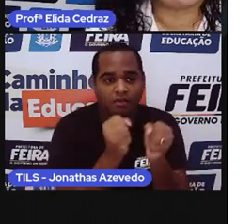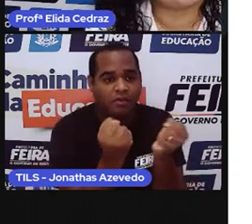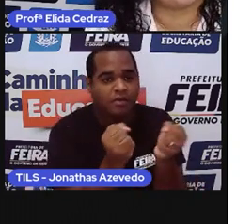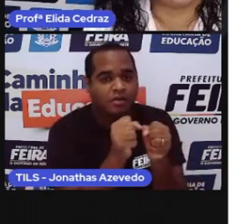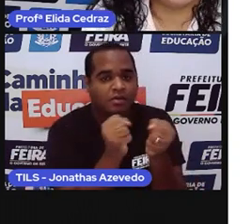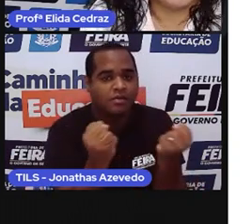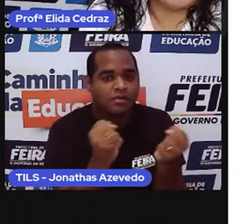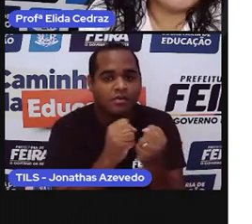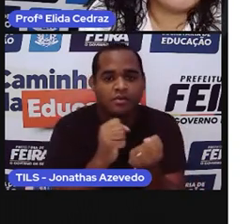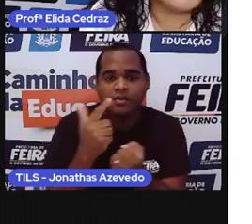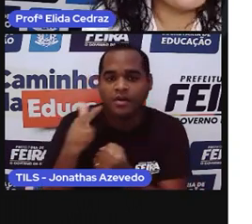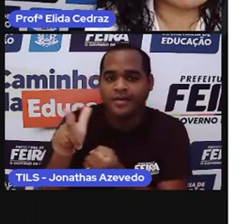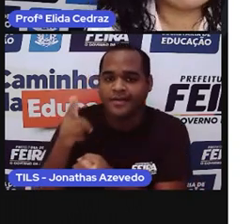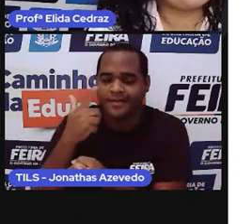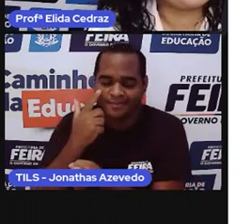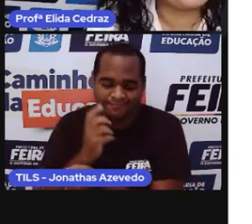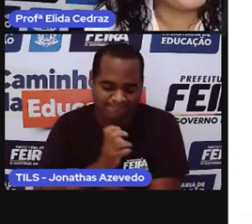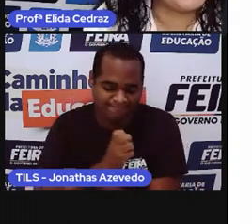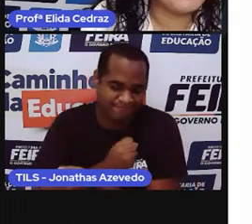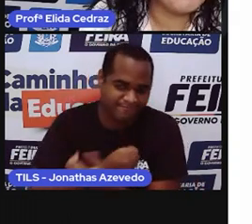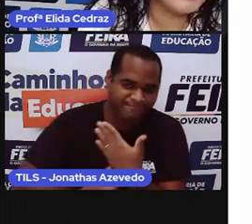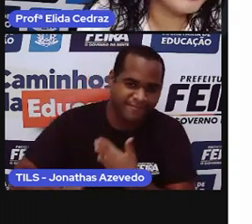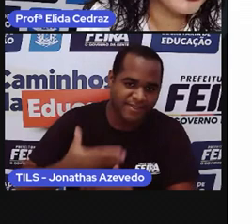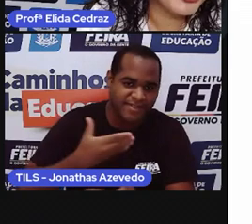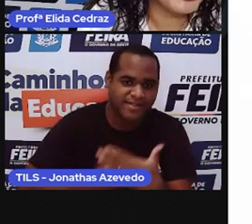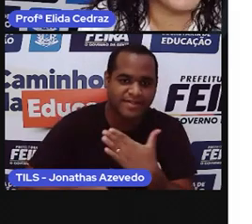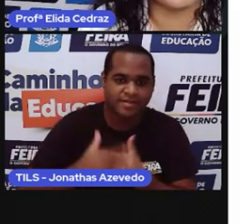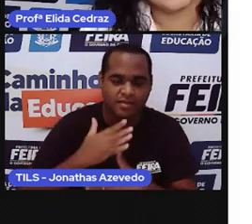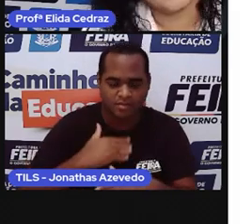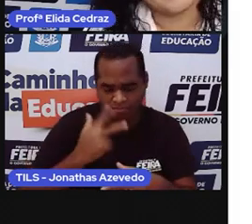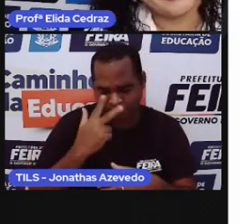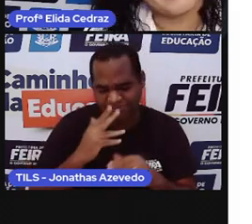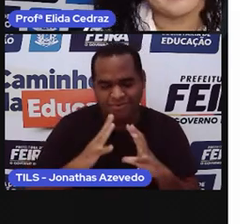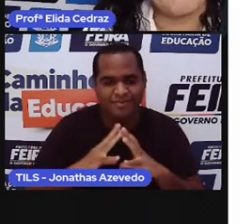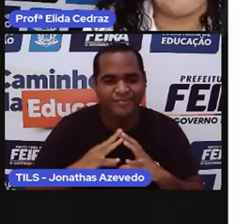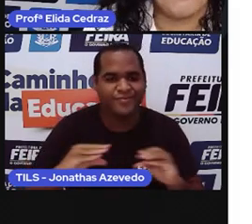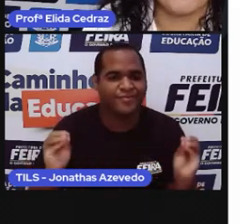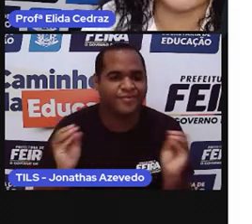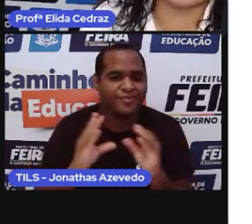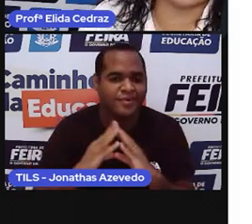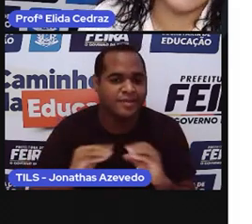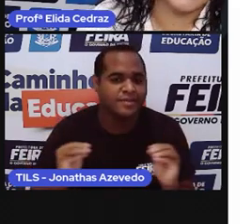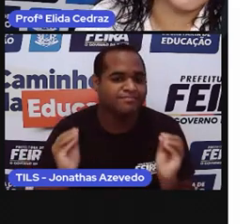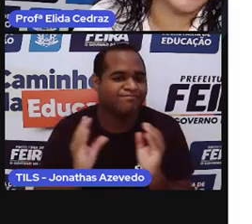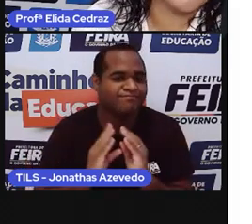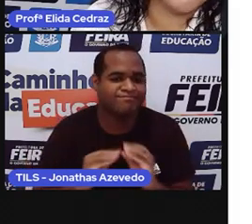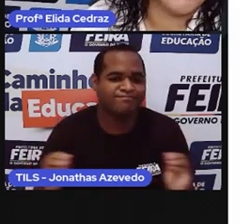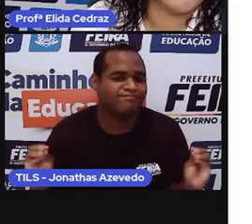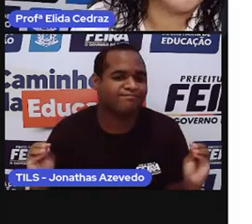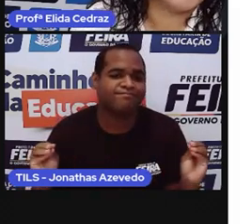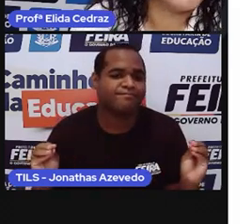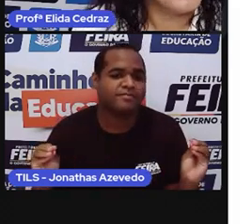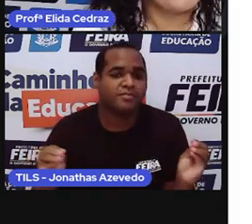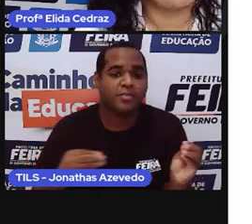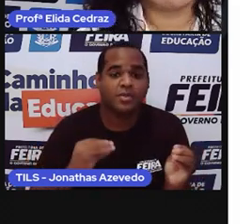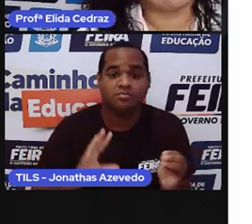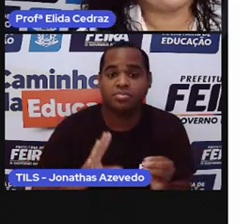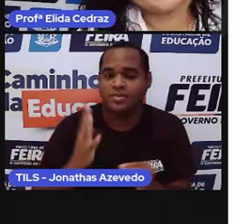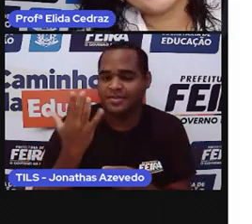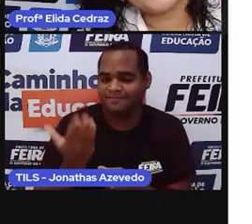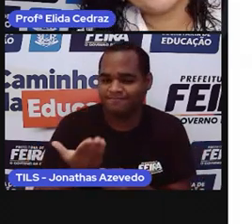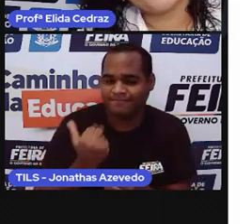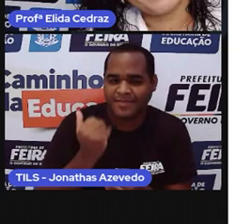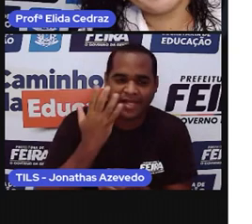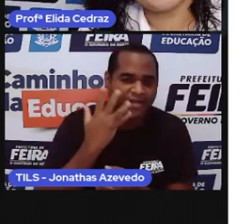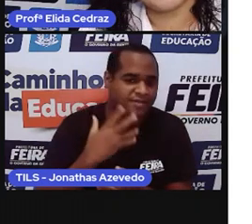se quebrou. O amor que tu me tinhas era pouco e se acabou.